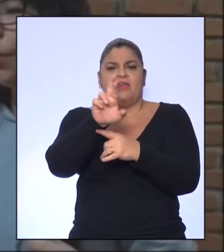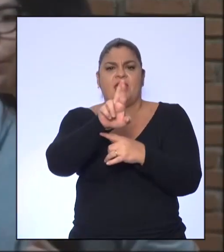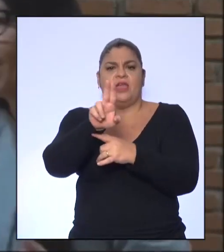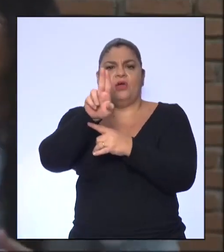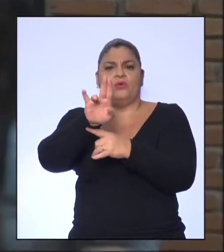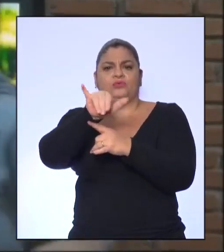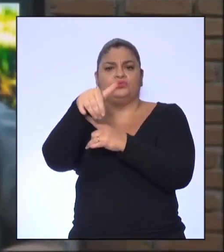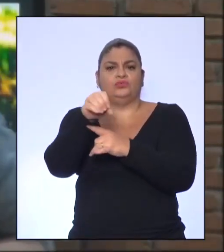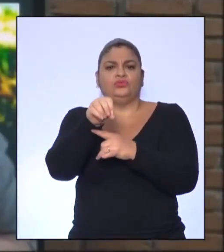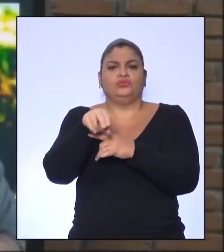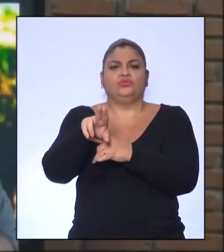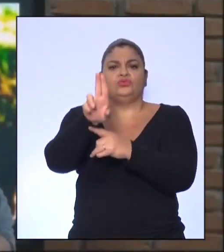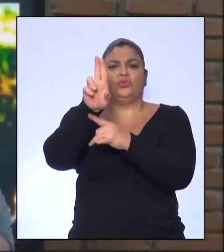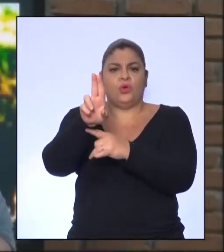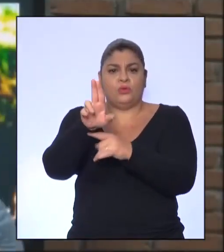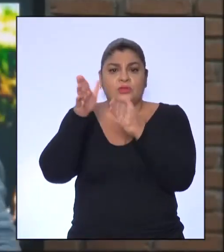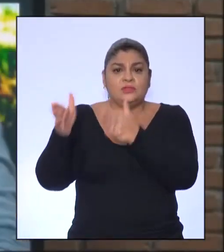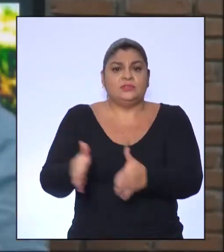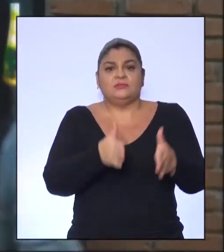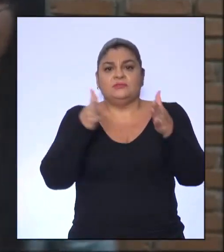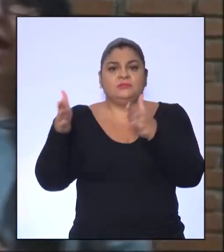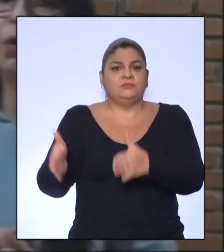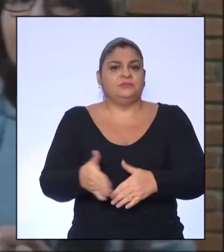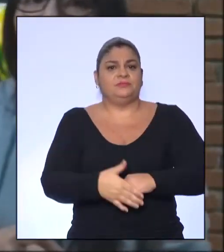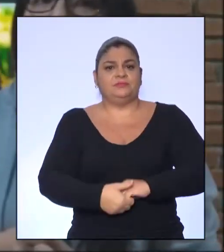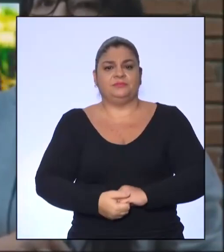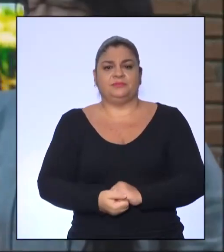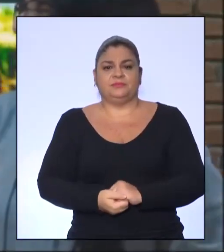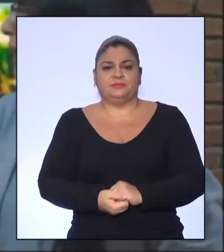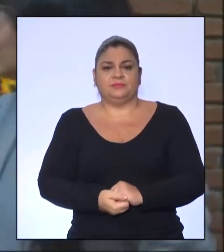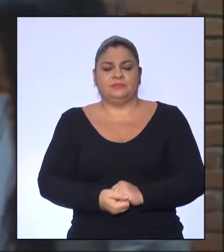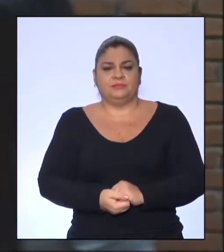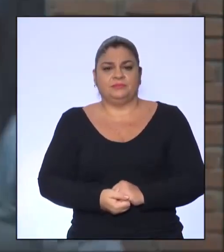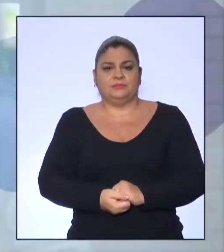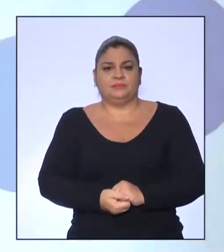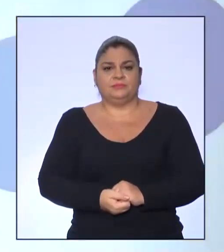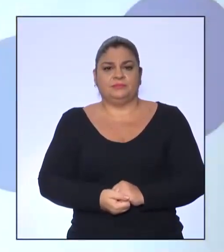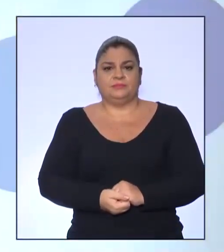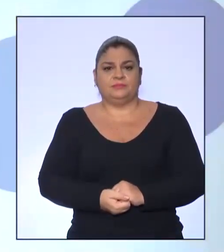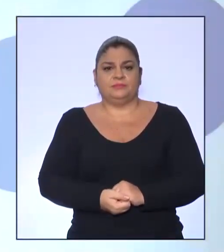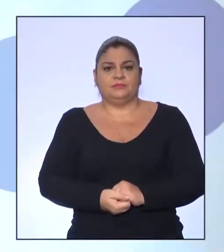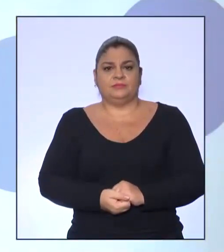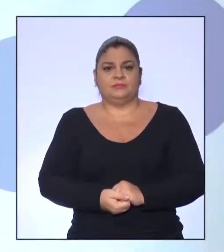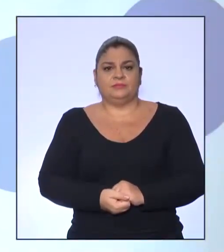de oxidação para a formação da ferrugem, mudou o material. Então,